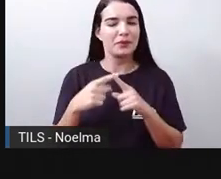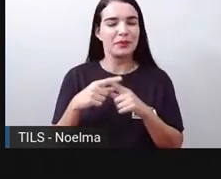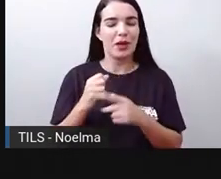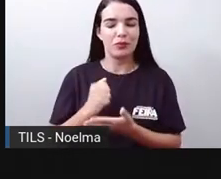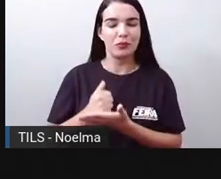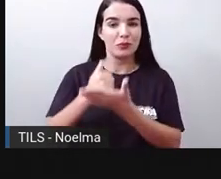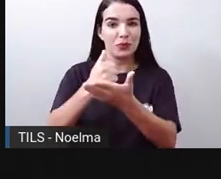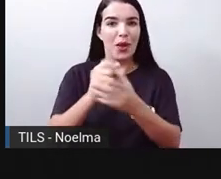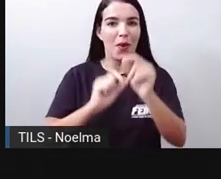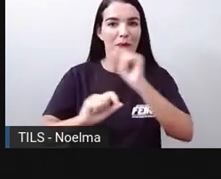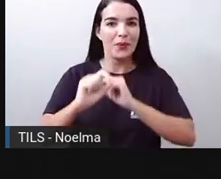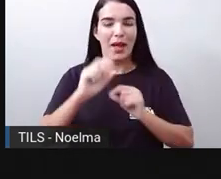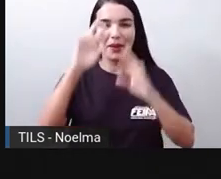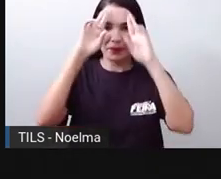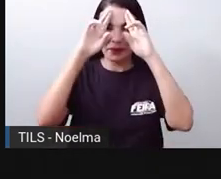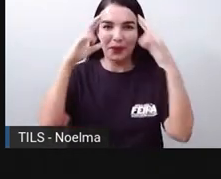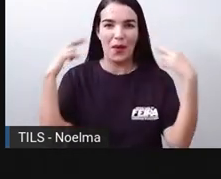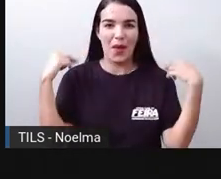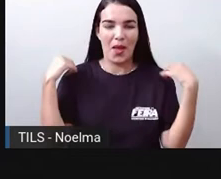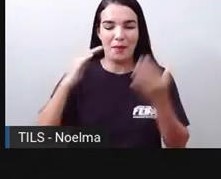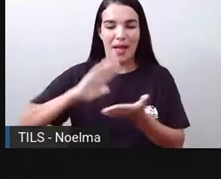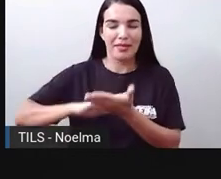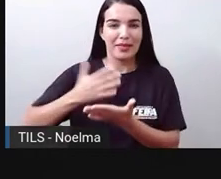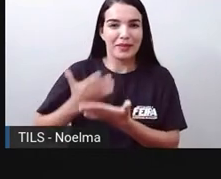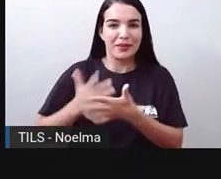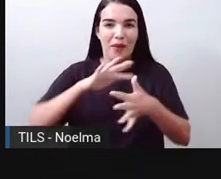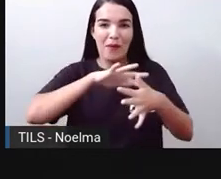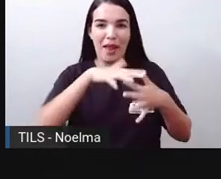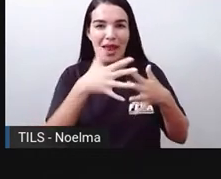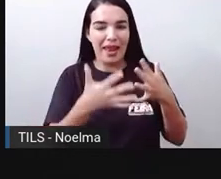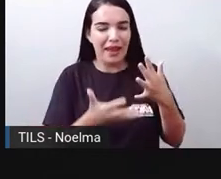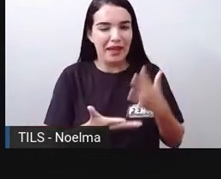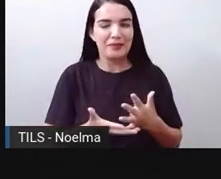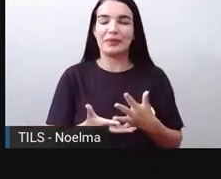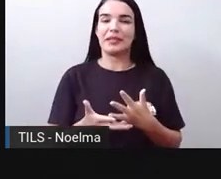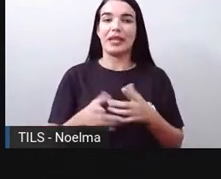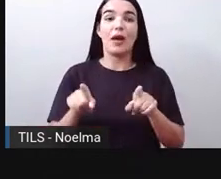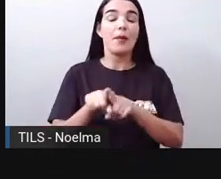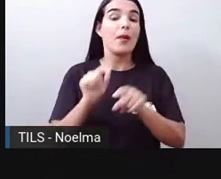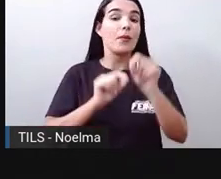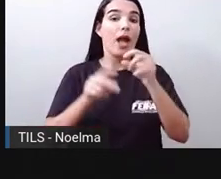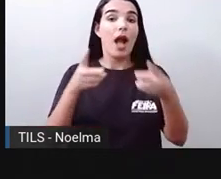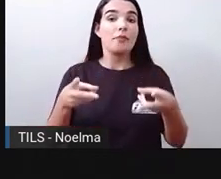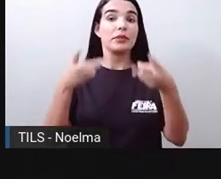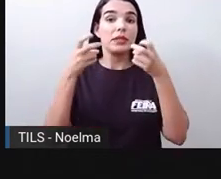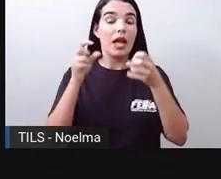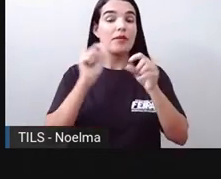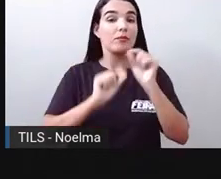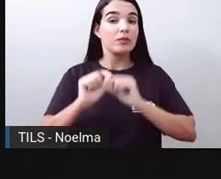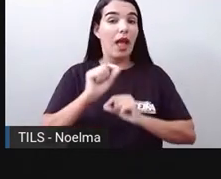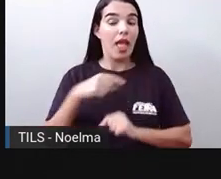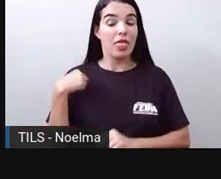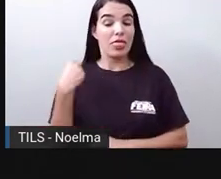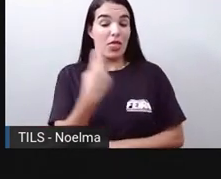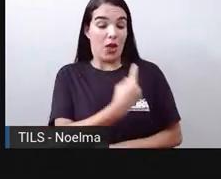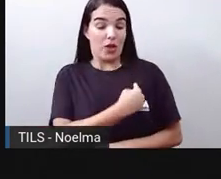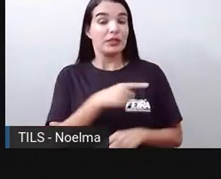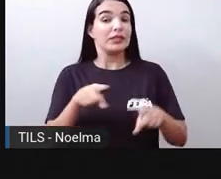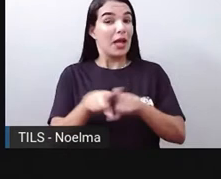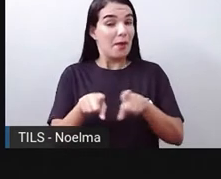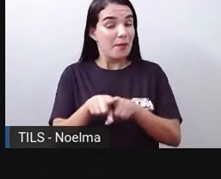não é? Noelma, que faz a nossa tradução em Libras, para que vocês observassem que nós também conseguimos